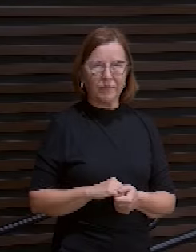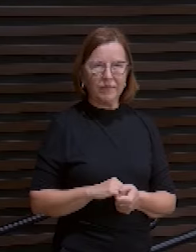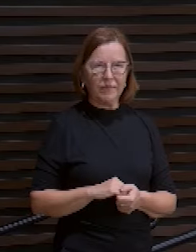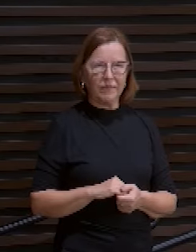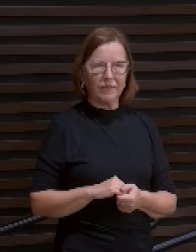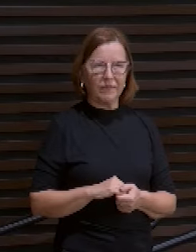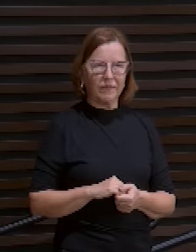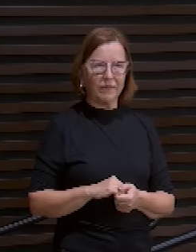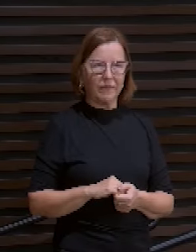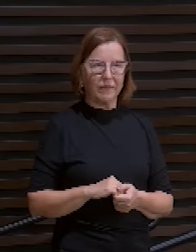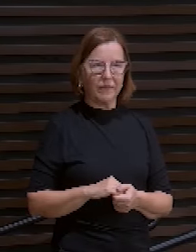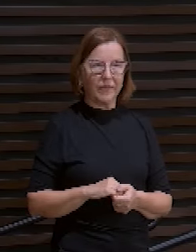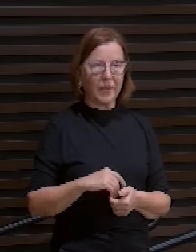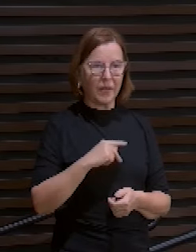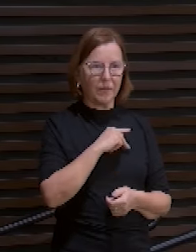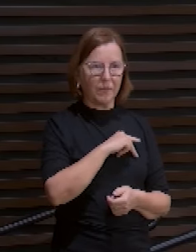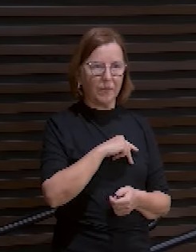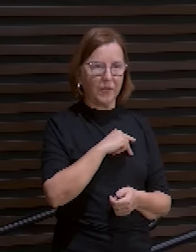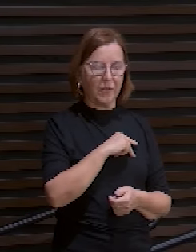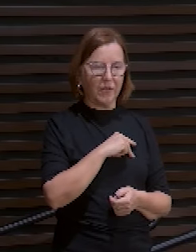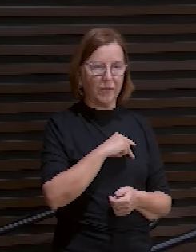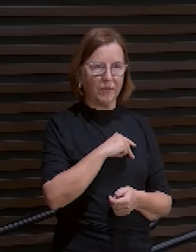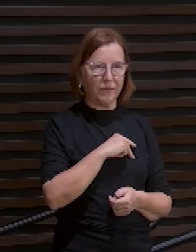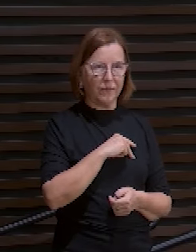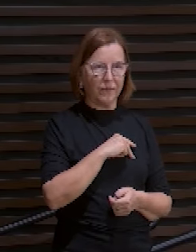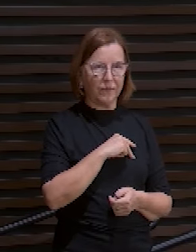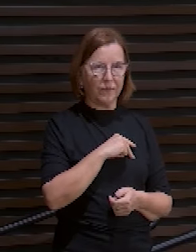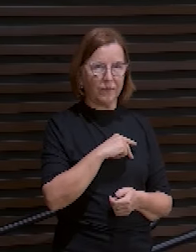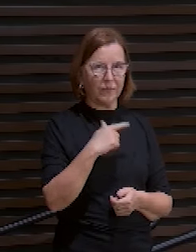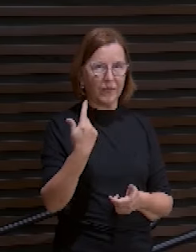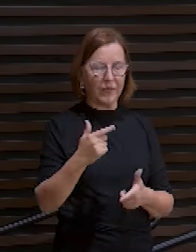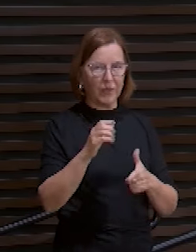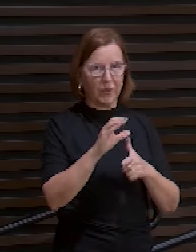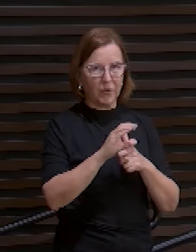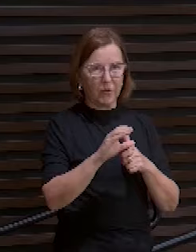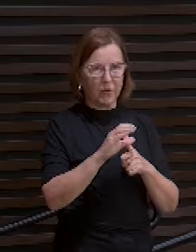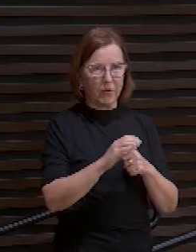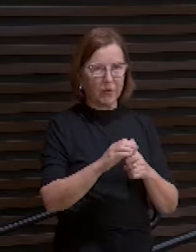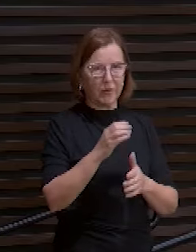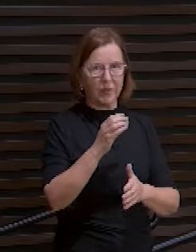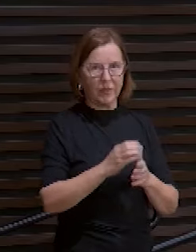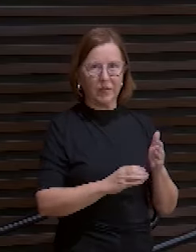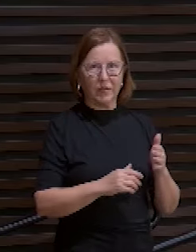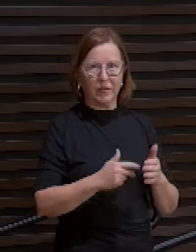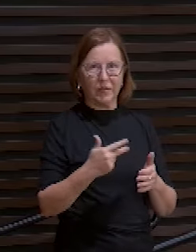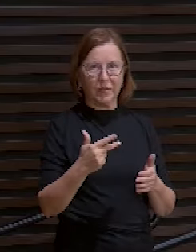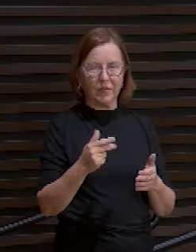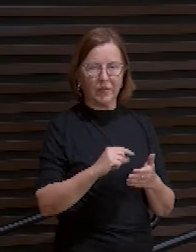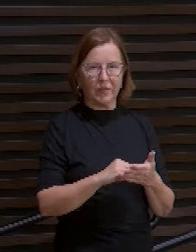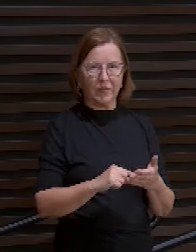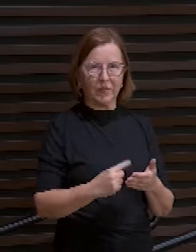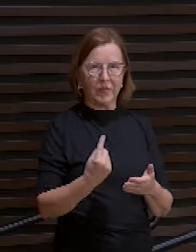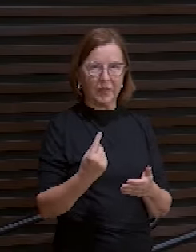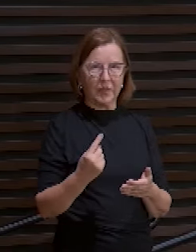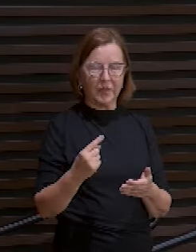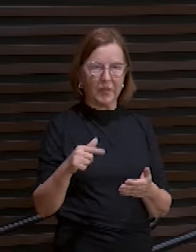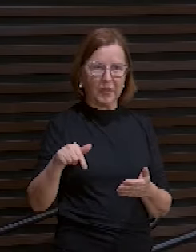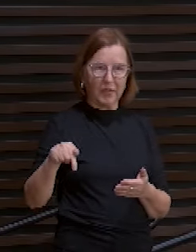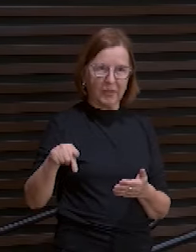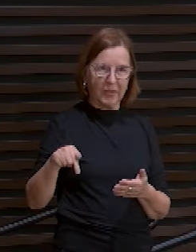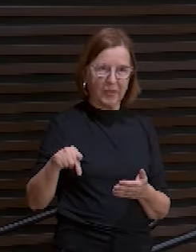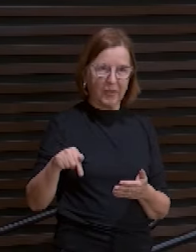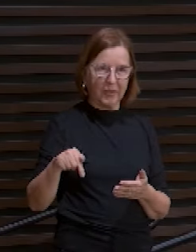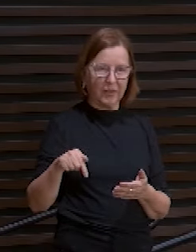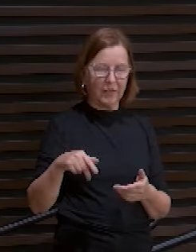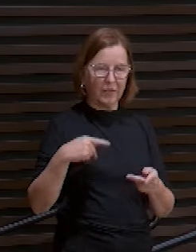transformação Paulo nos fala em segunda Coríntios 3:1718 que estamos sendo transformados pelo senhor que é o